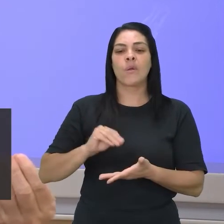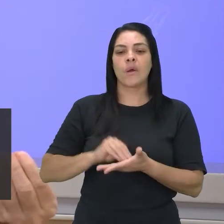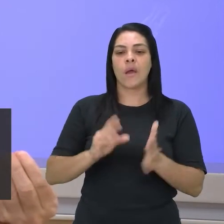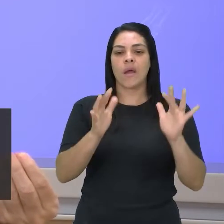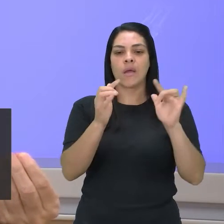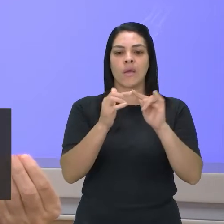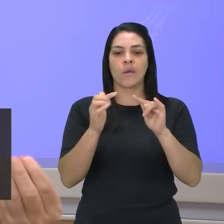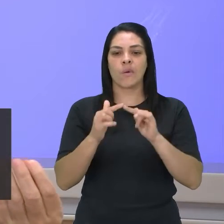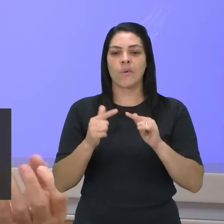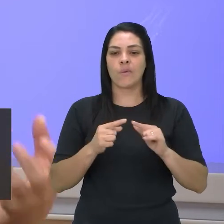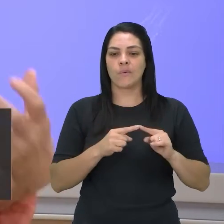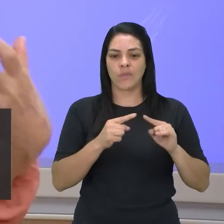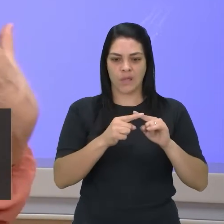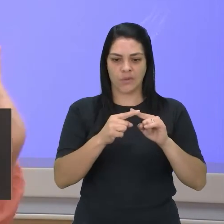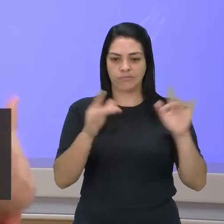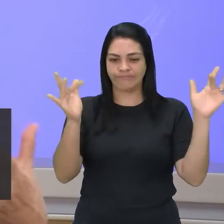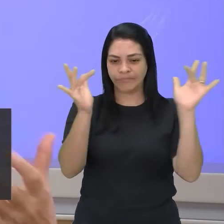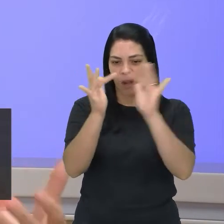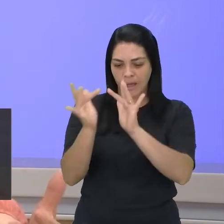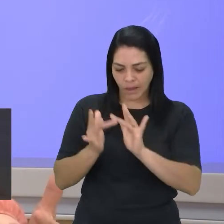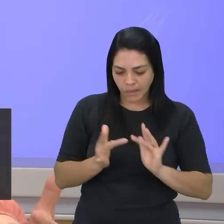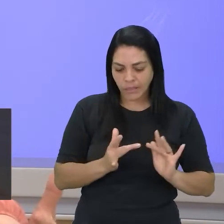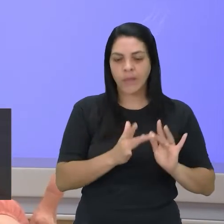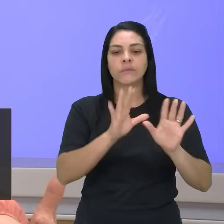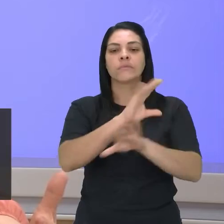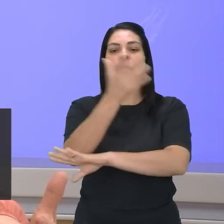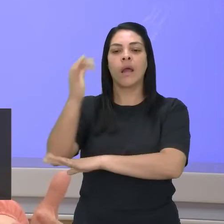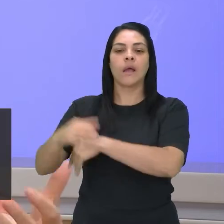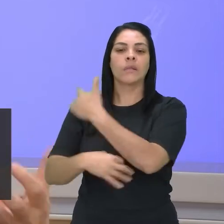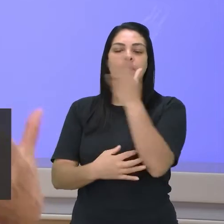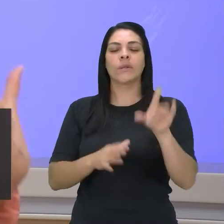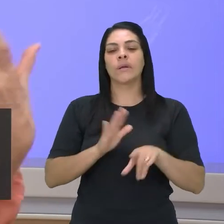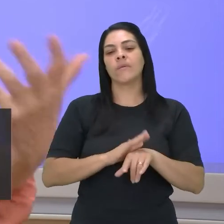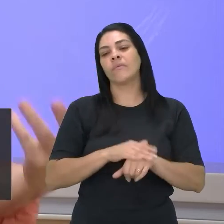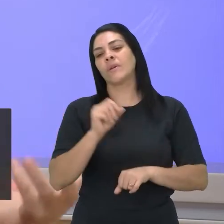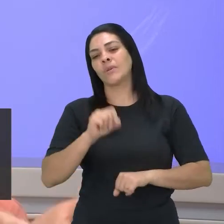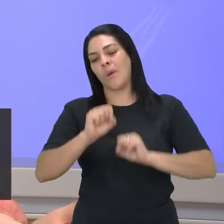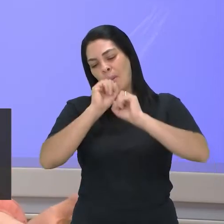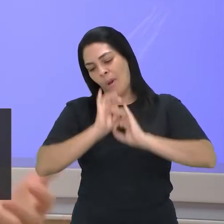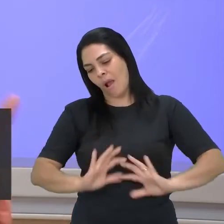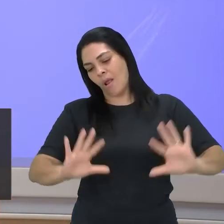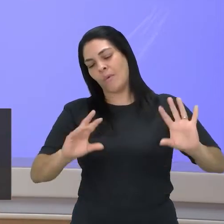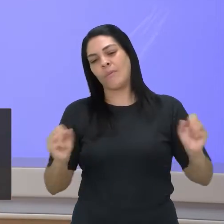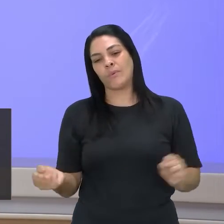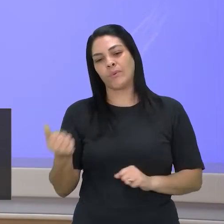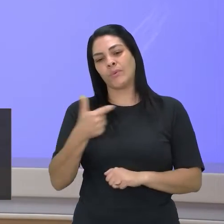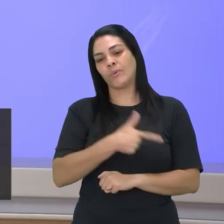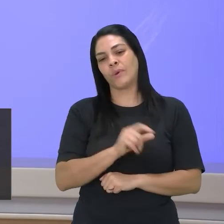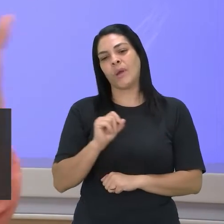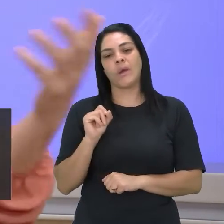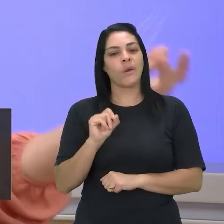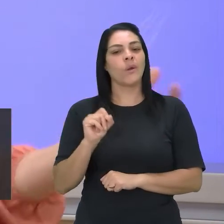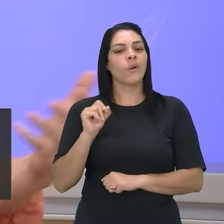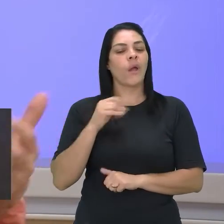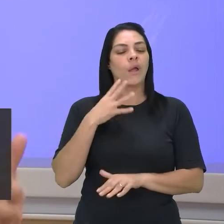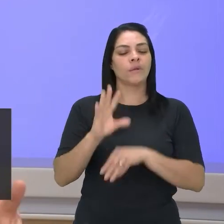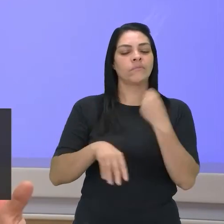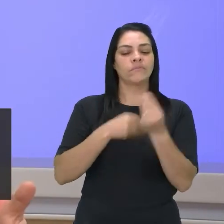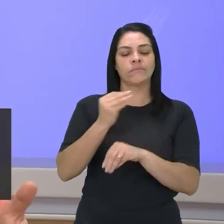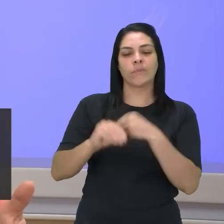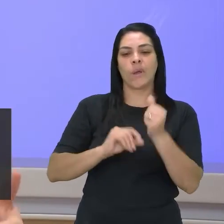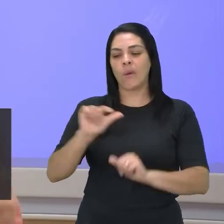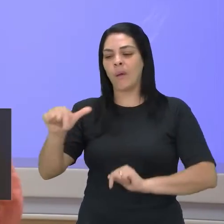contato com a natureza, retoma um sentido mais amplo do se envolver com